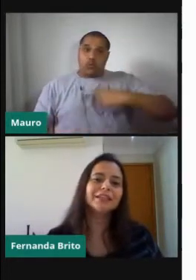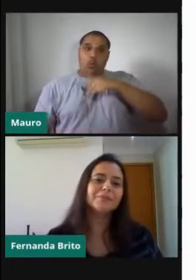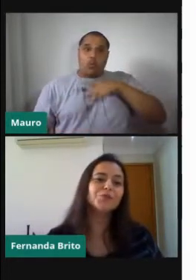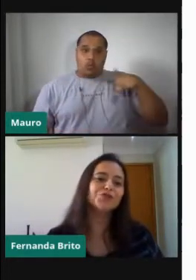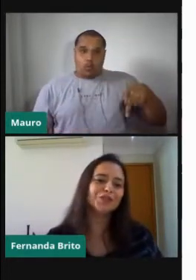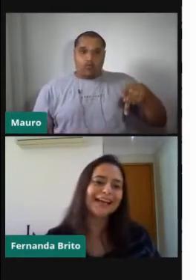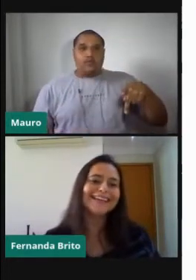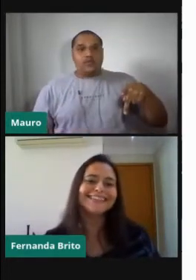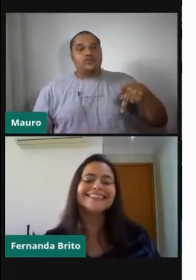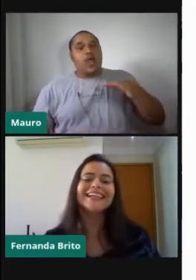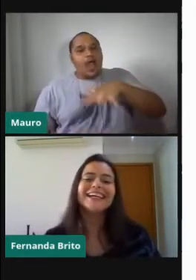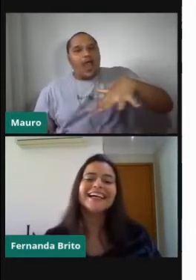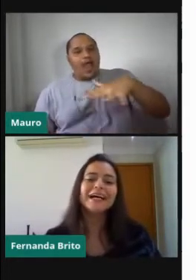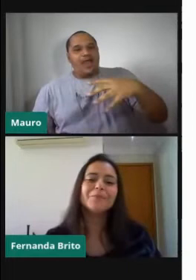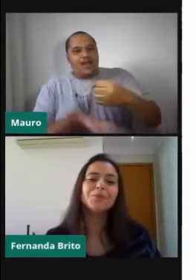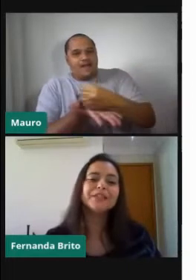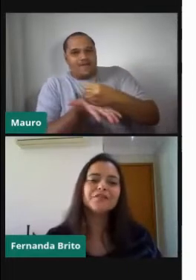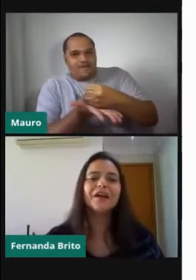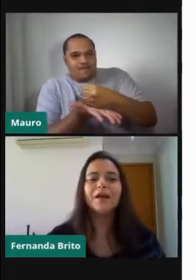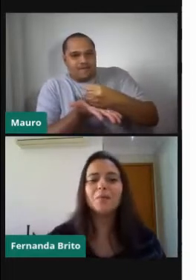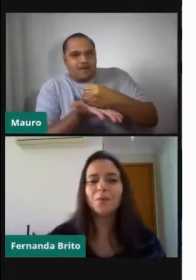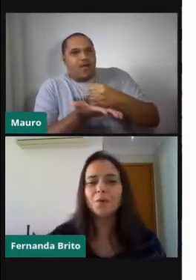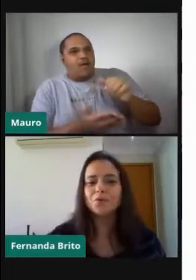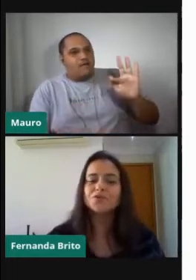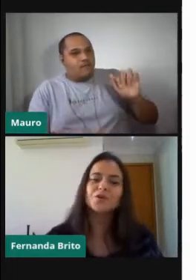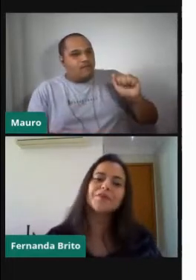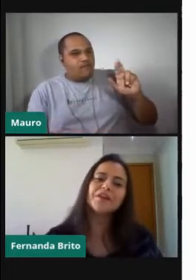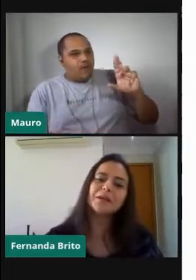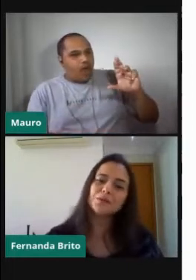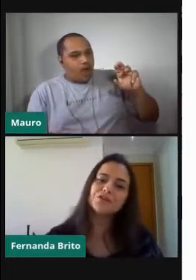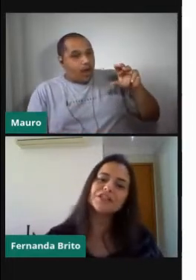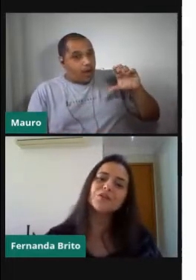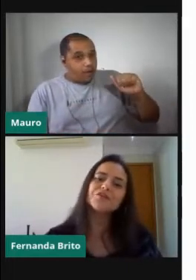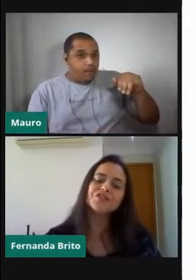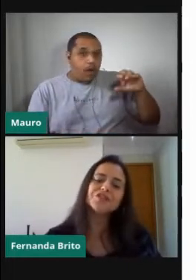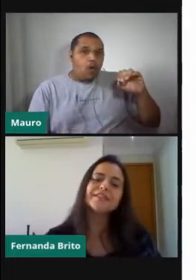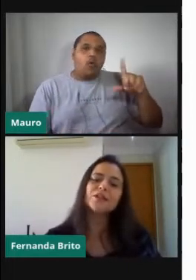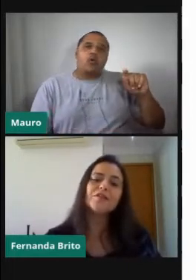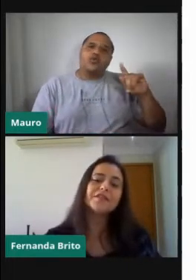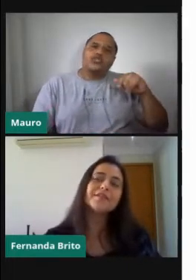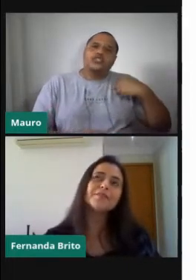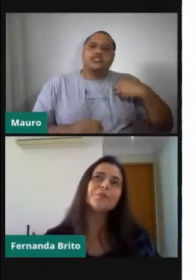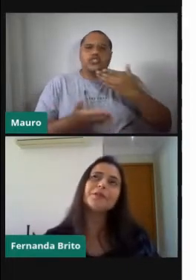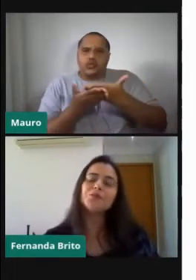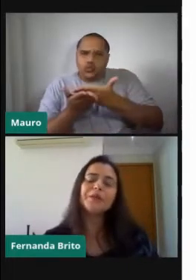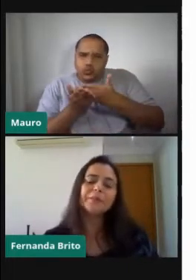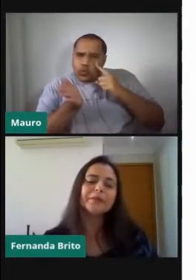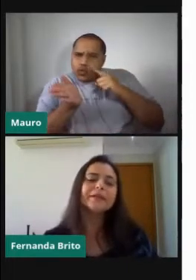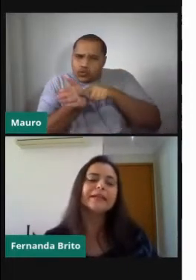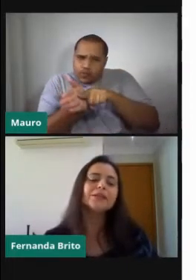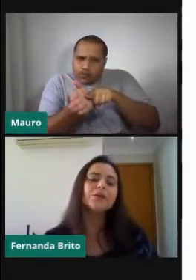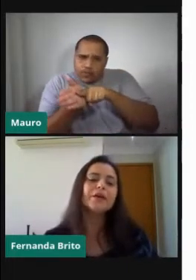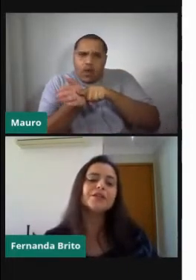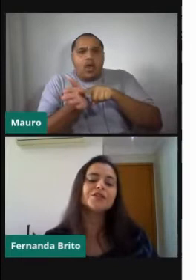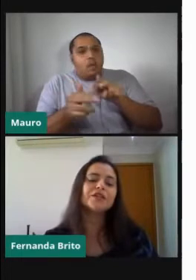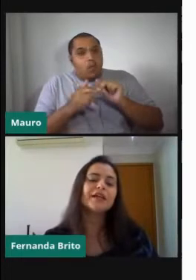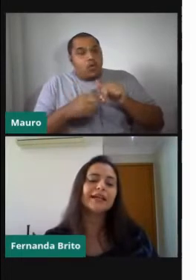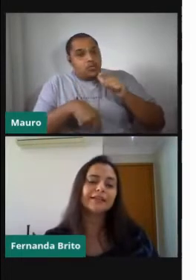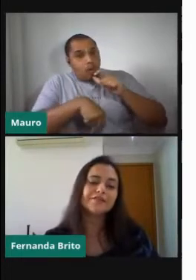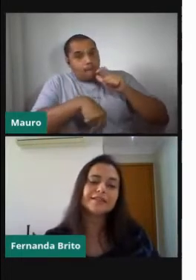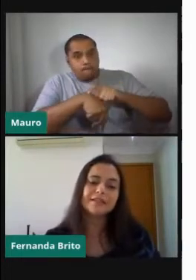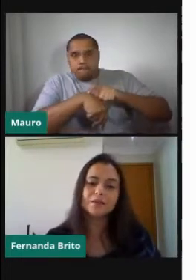bastante impulsionada a poder falar um pouco sobre a farmacologia da Covid-19 nesse momento ímpar, né, que